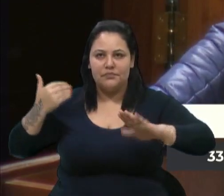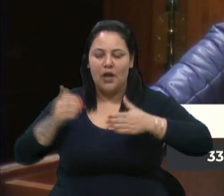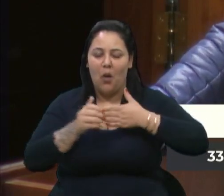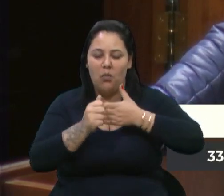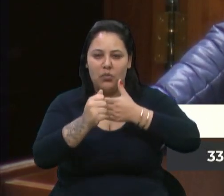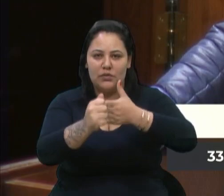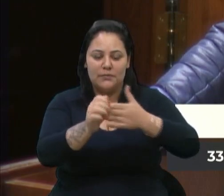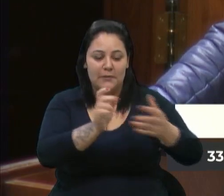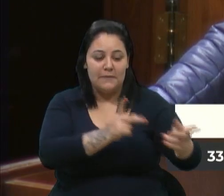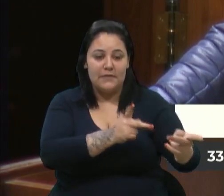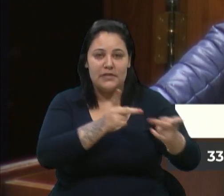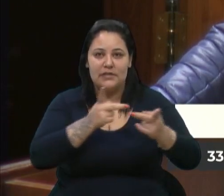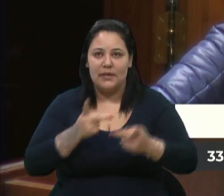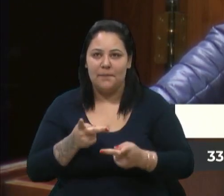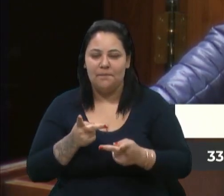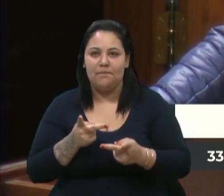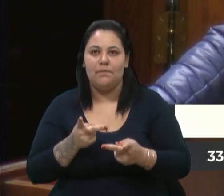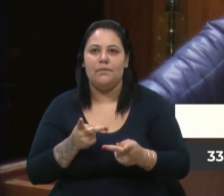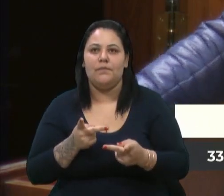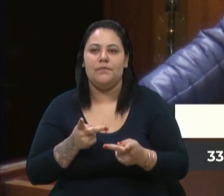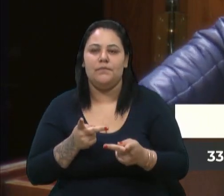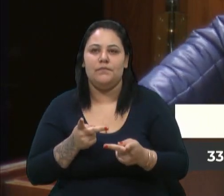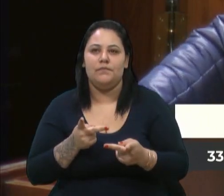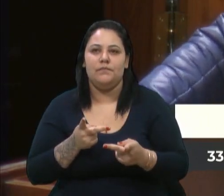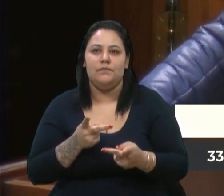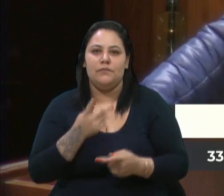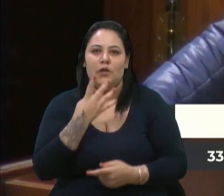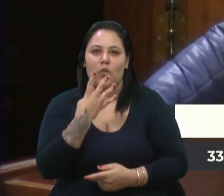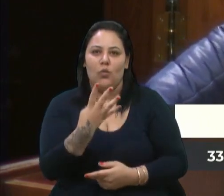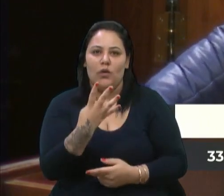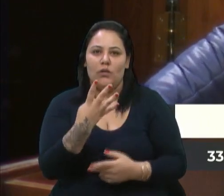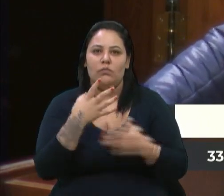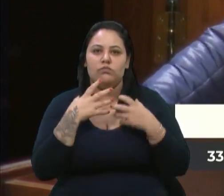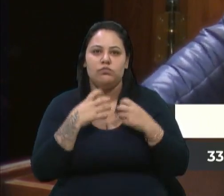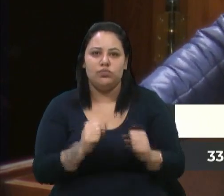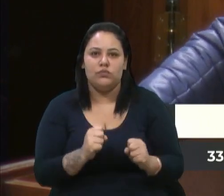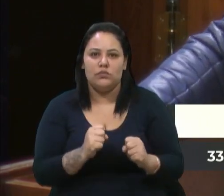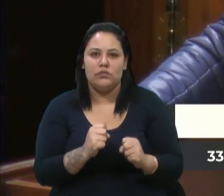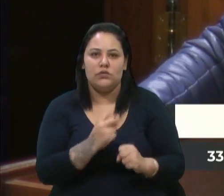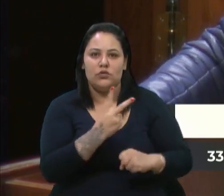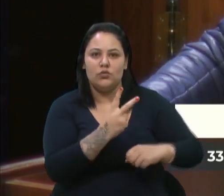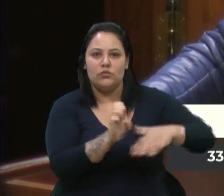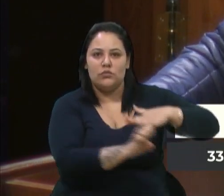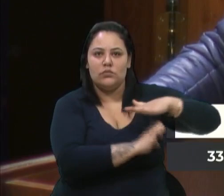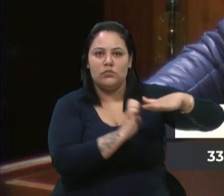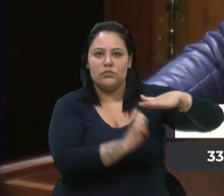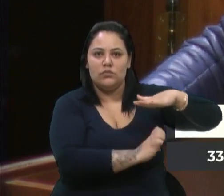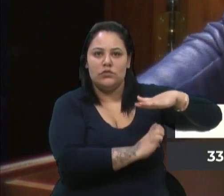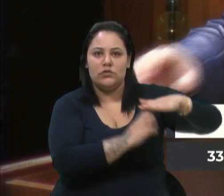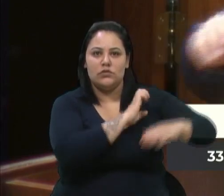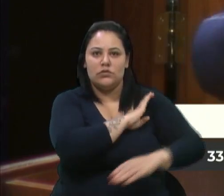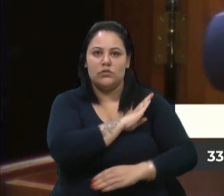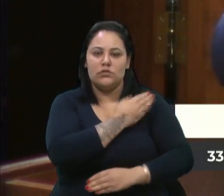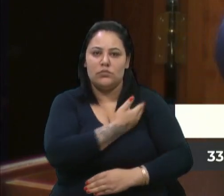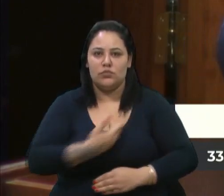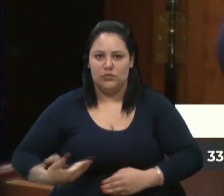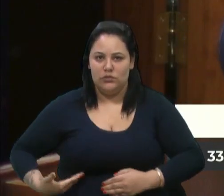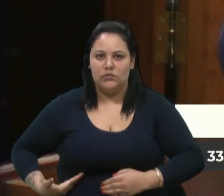e visitar lá 4 secretarias, 2 empresas públicas,